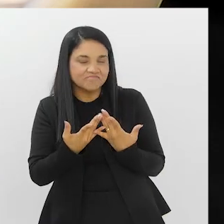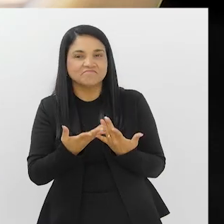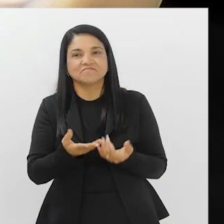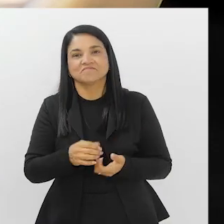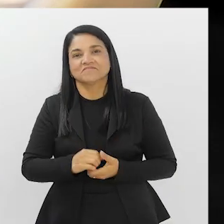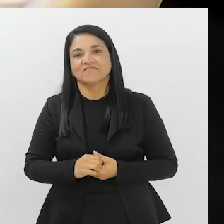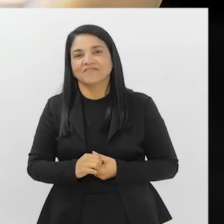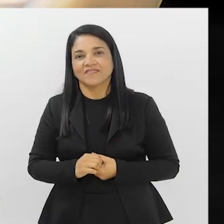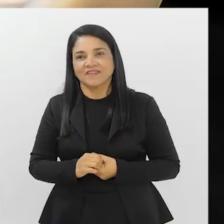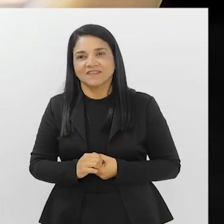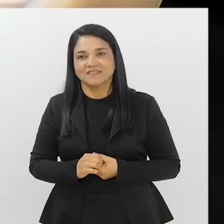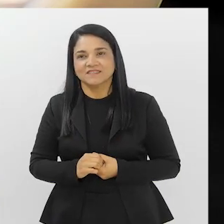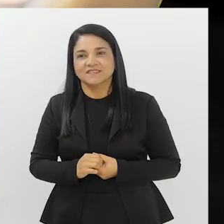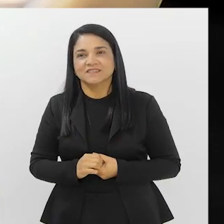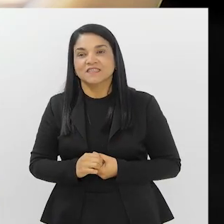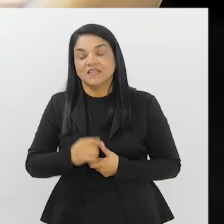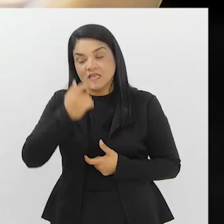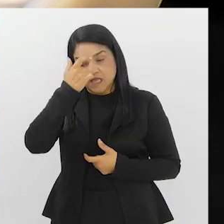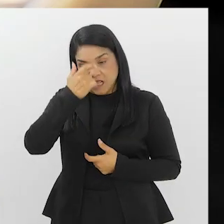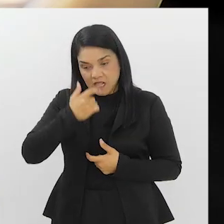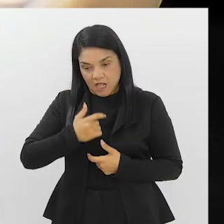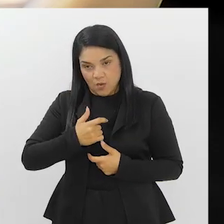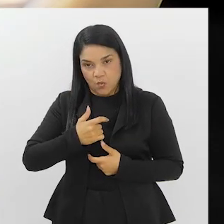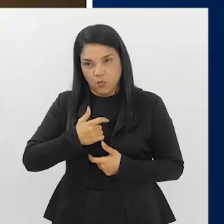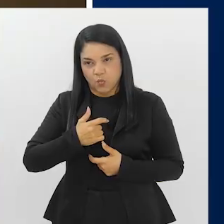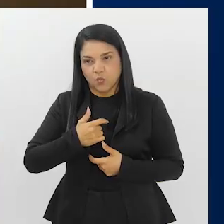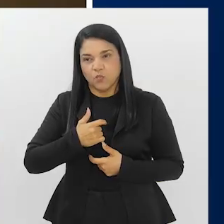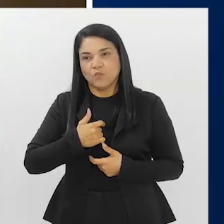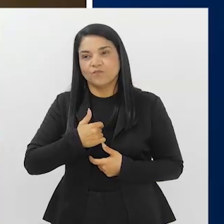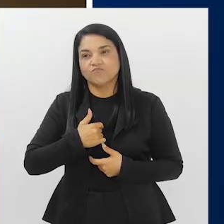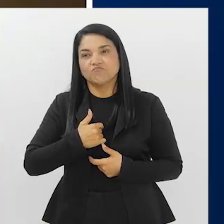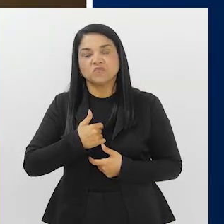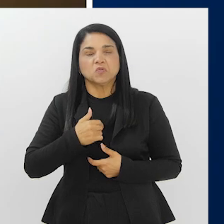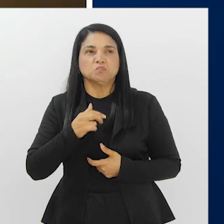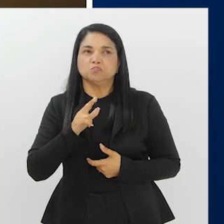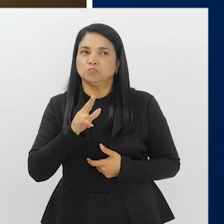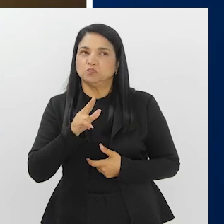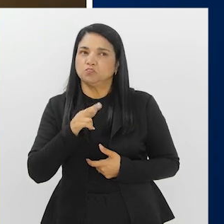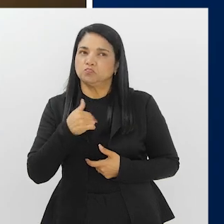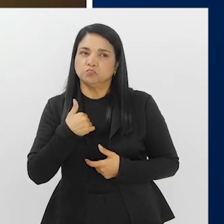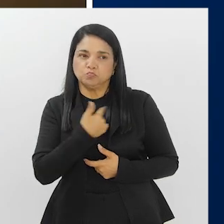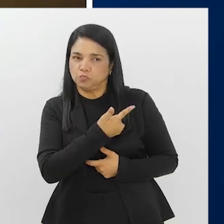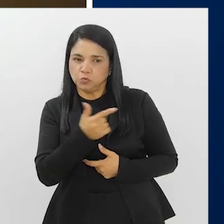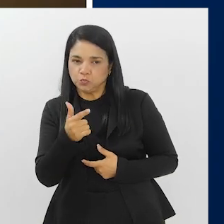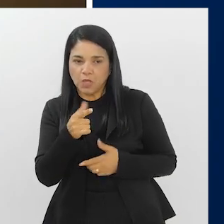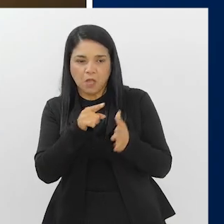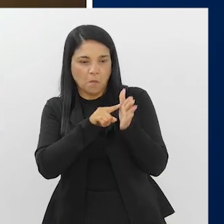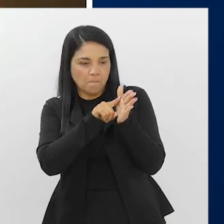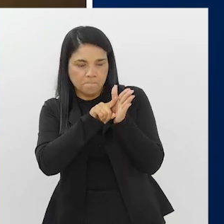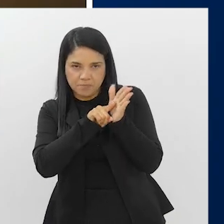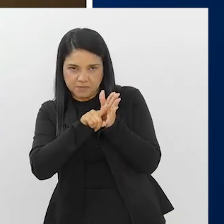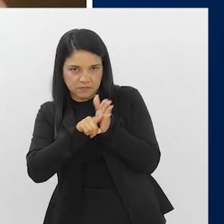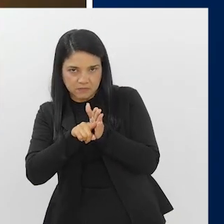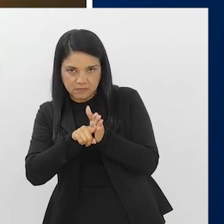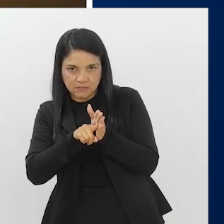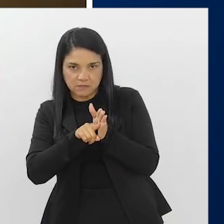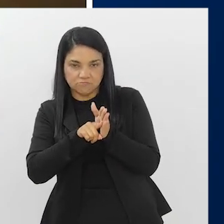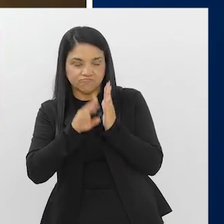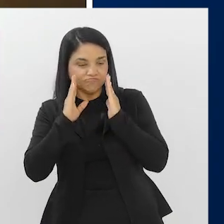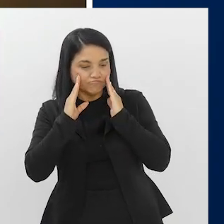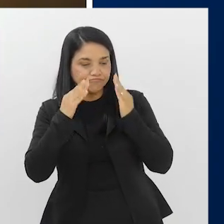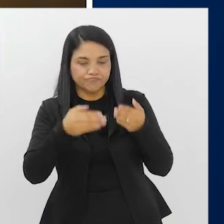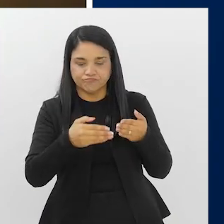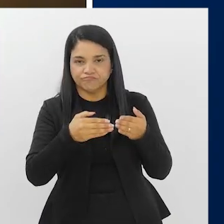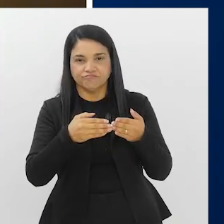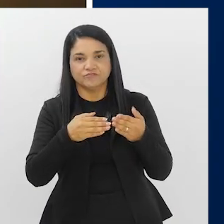conosco? Olha, eu especificamente não tenho uma pesquisa relacionada diretamente a